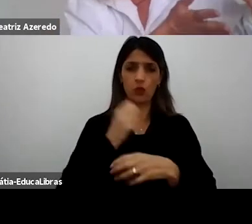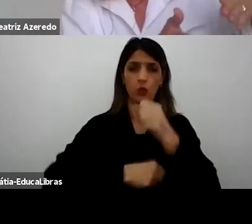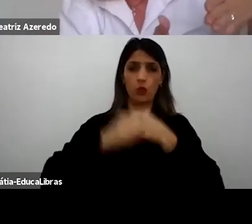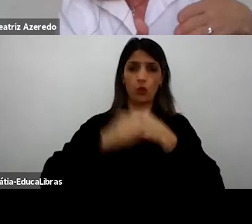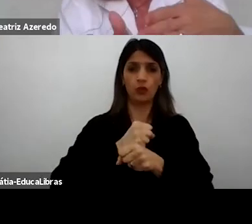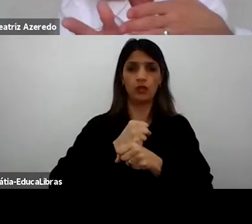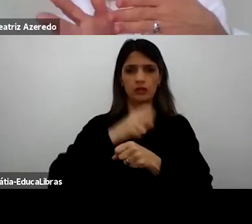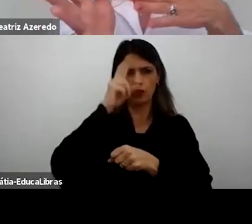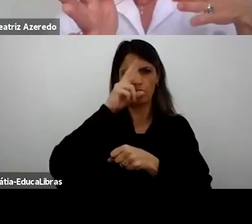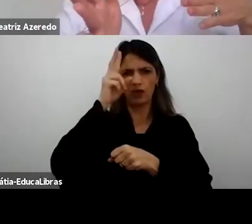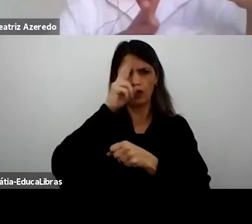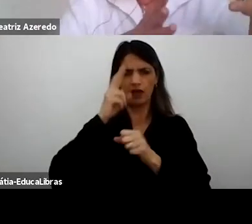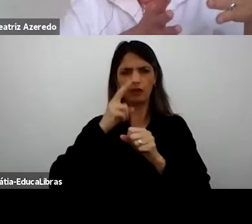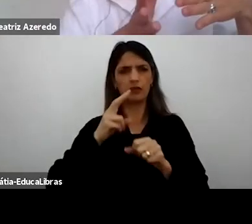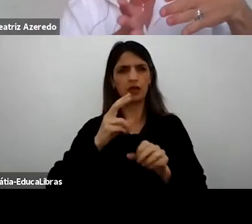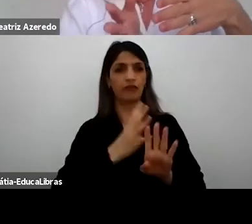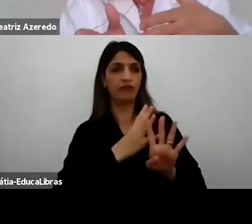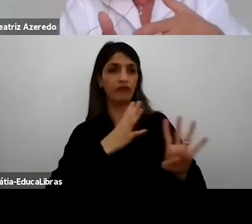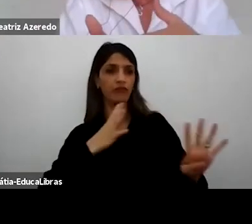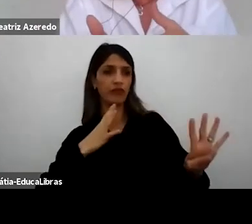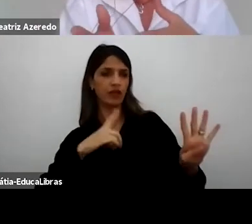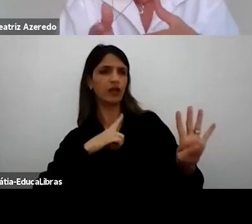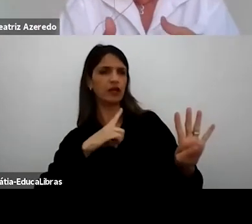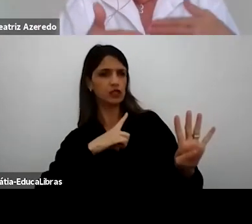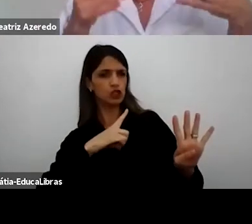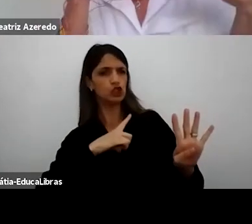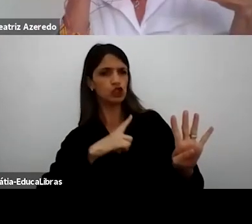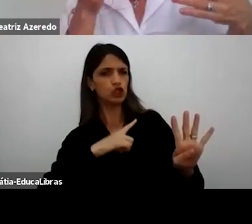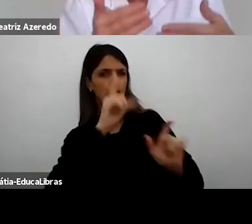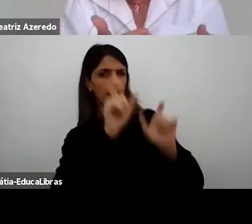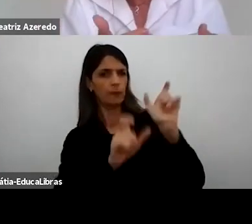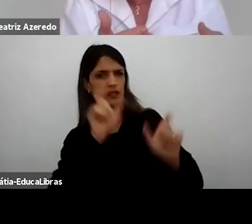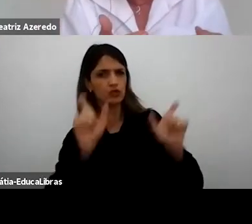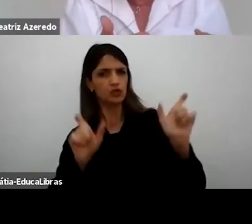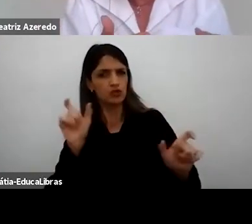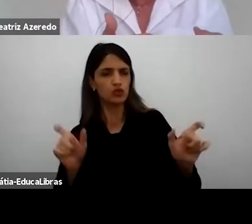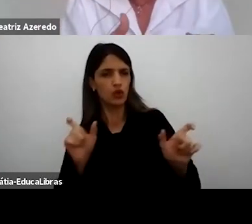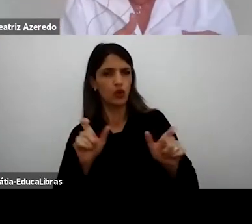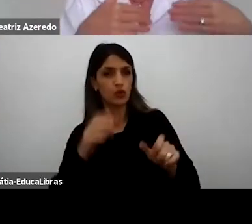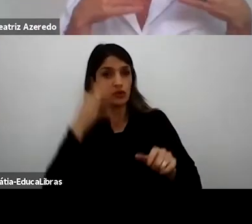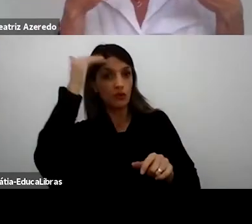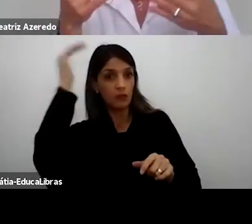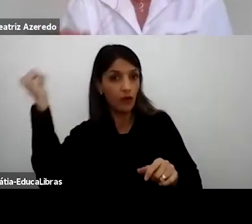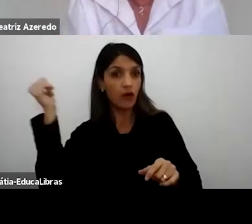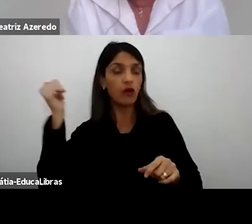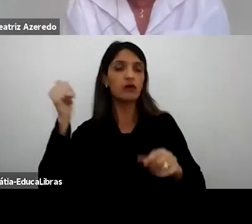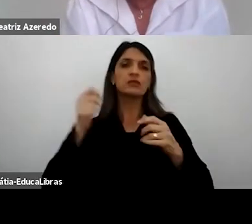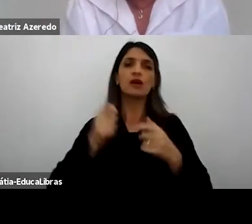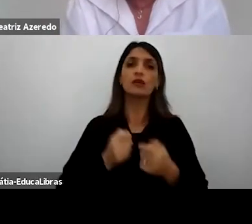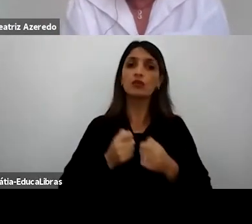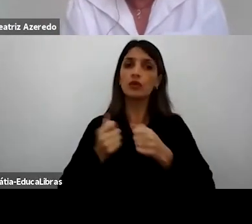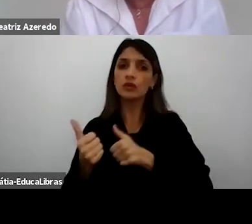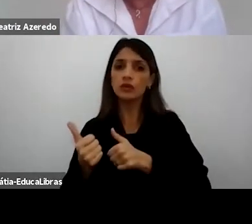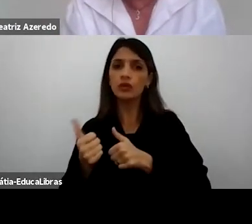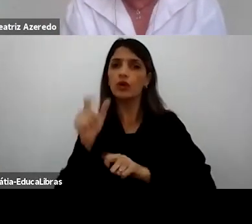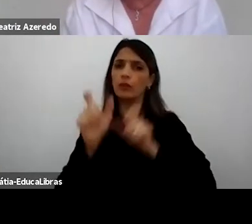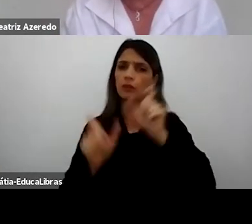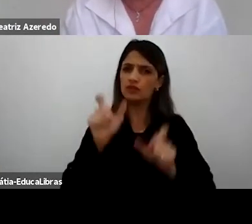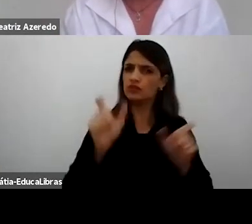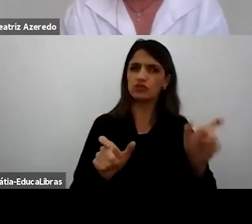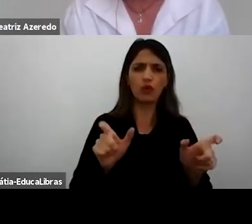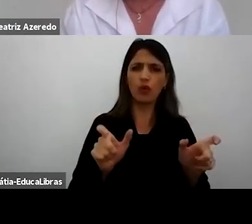campanha, que tinha uma fila, né? Então, tinha pessoas do elenco e tinha doadores reais e beneficiados reais